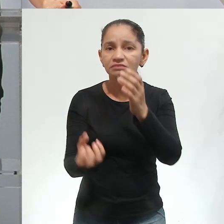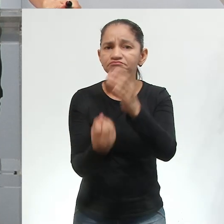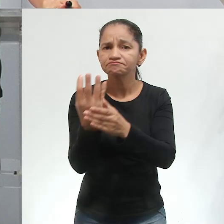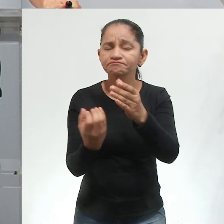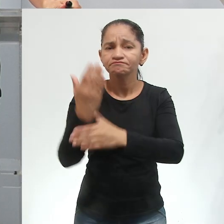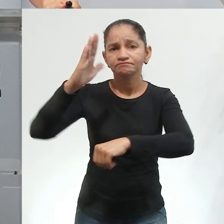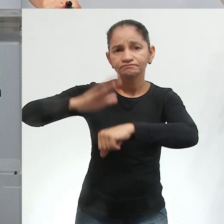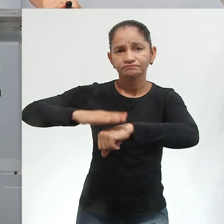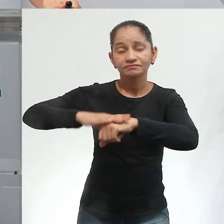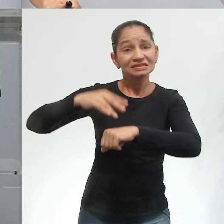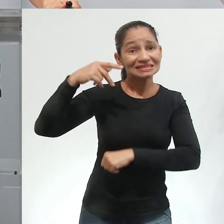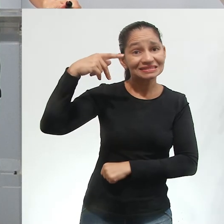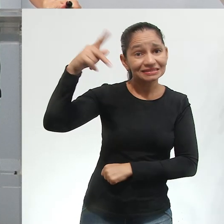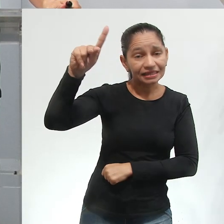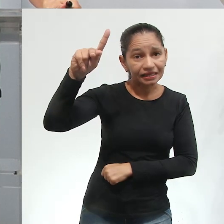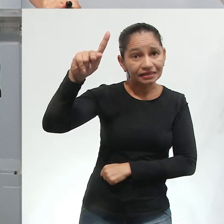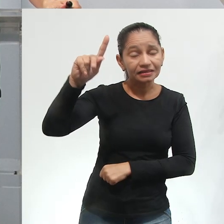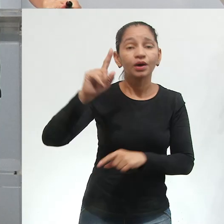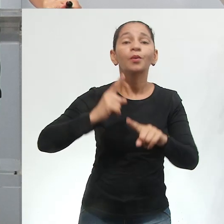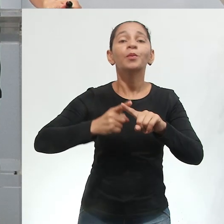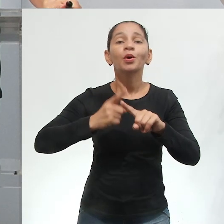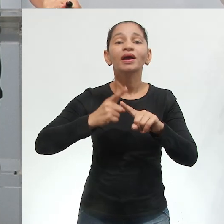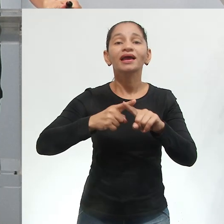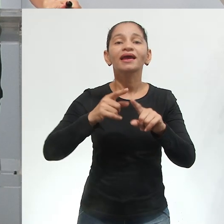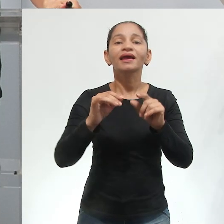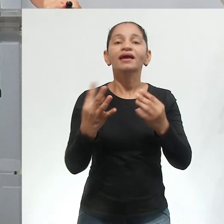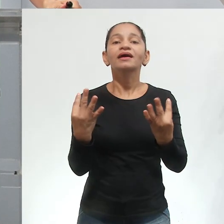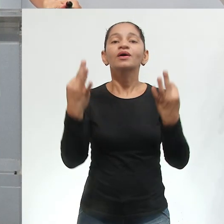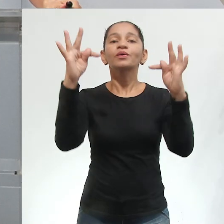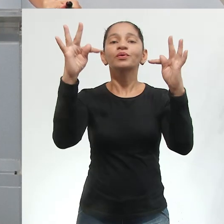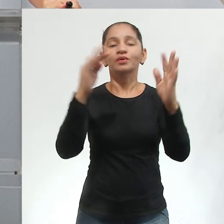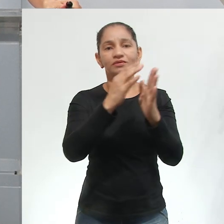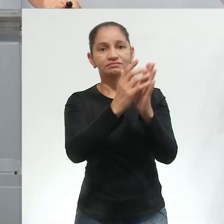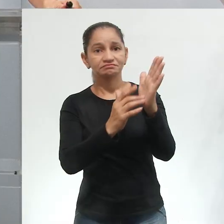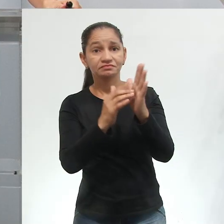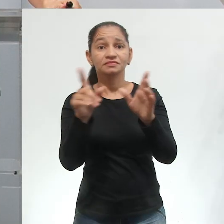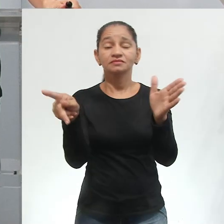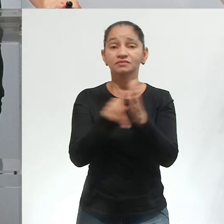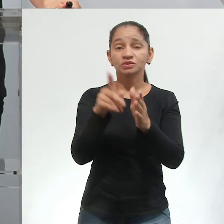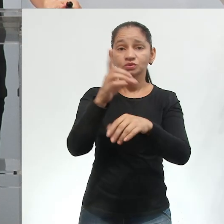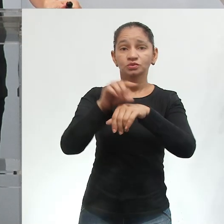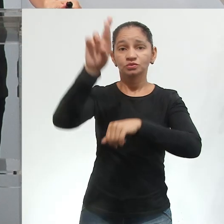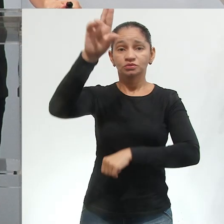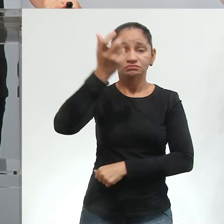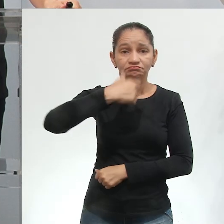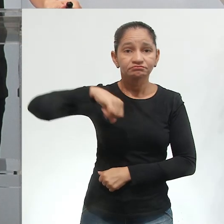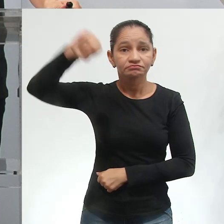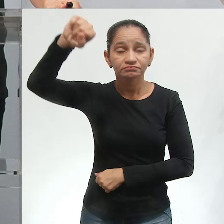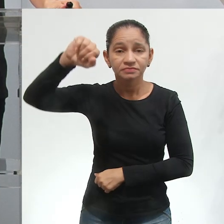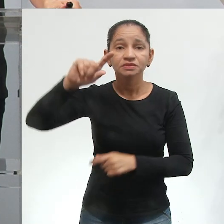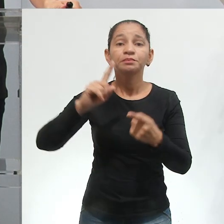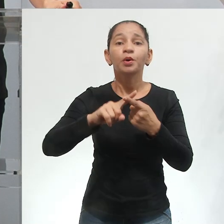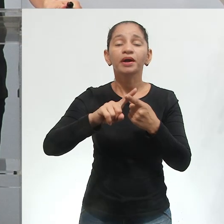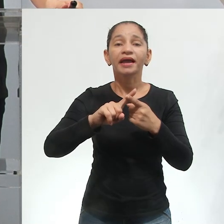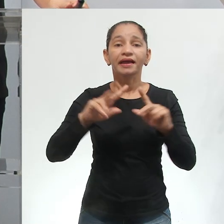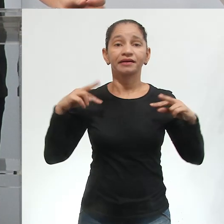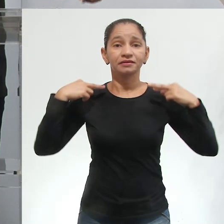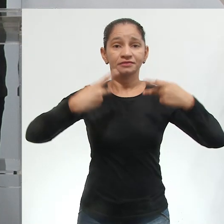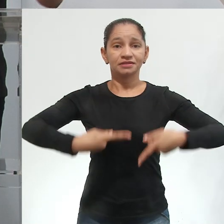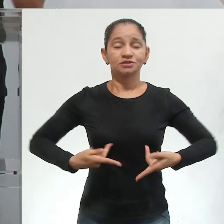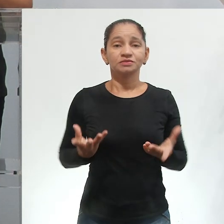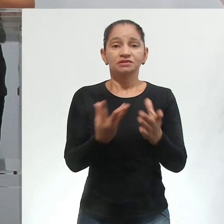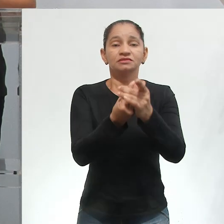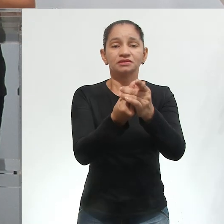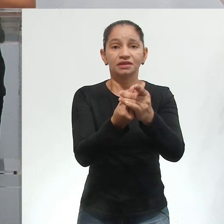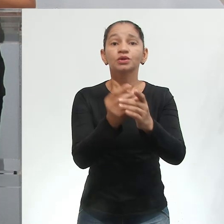conceito, cunhou um conceito, né, que é o conceito-chave, um construto da teoria dele, que é seres humanos com mídias. E